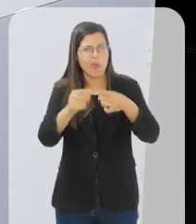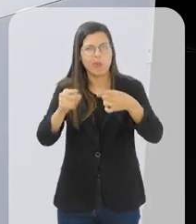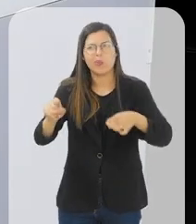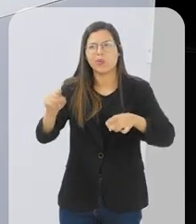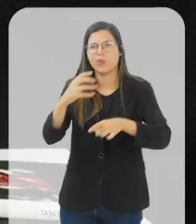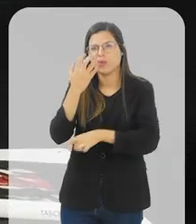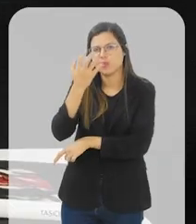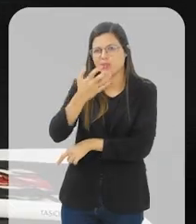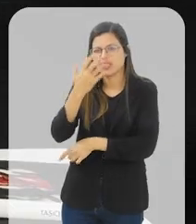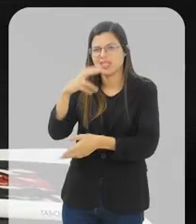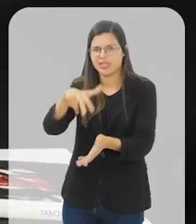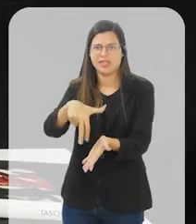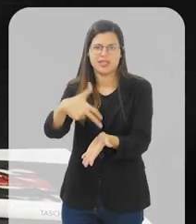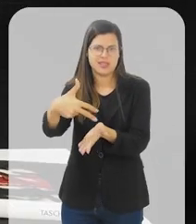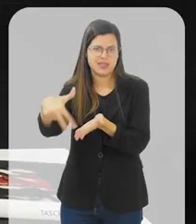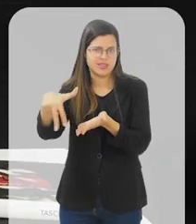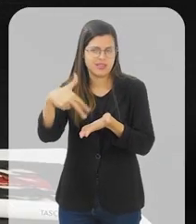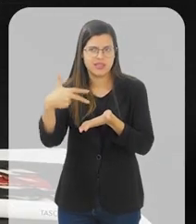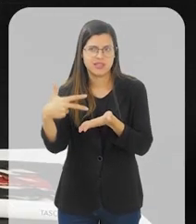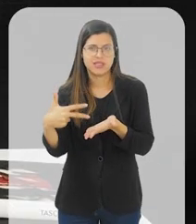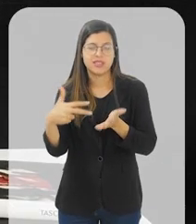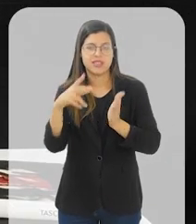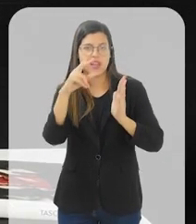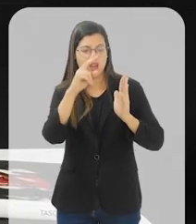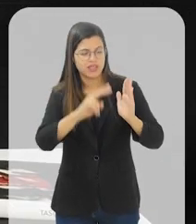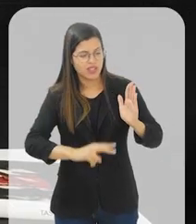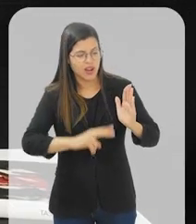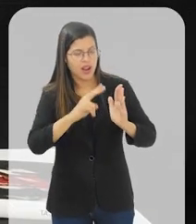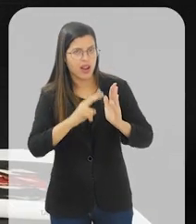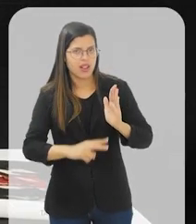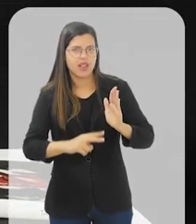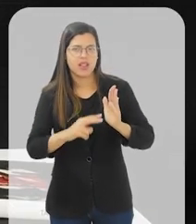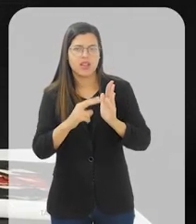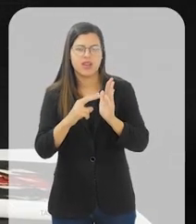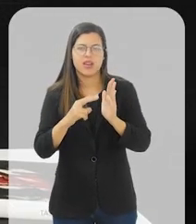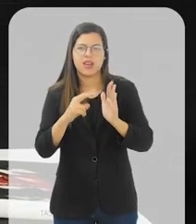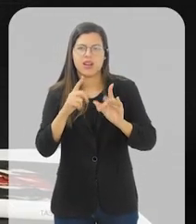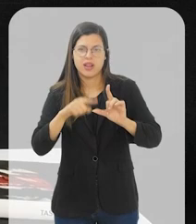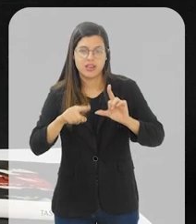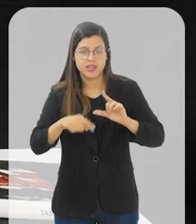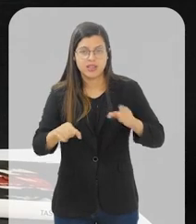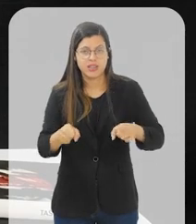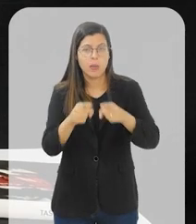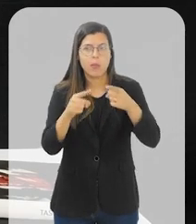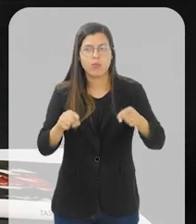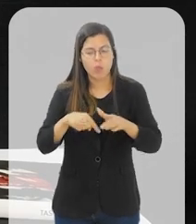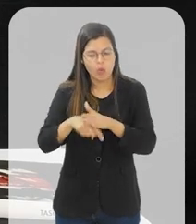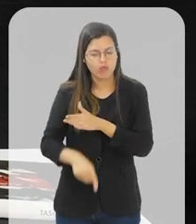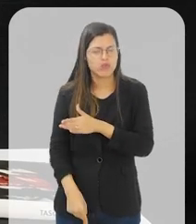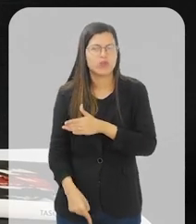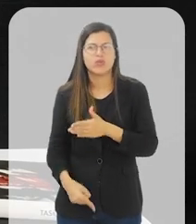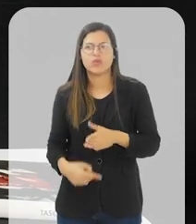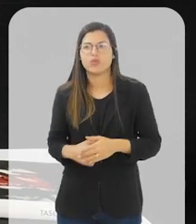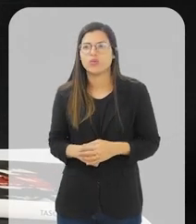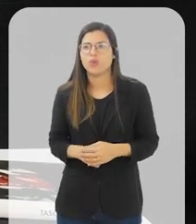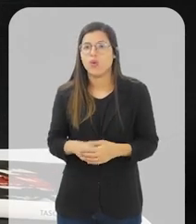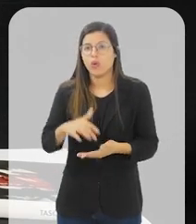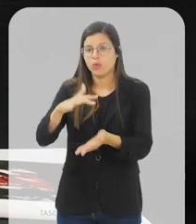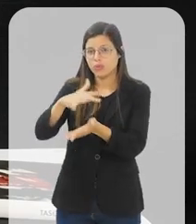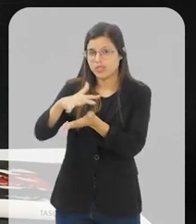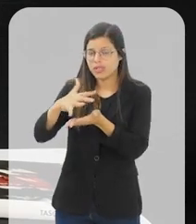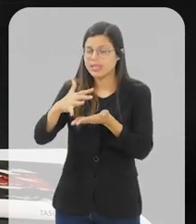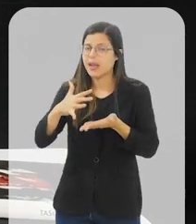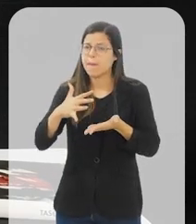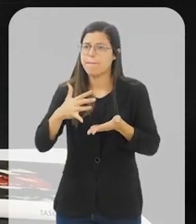canto, da dança, enfim, de você ler um enredo mais profundamente, né? E o